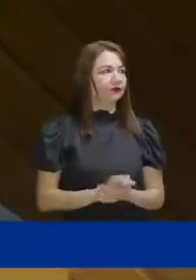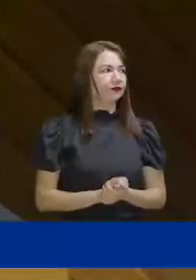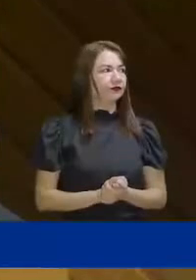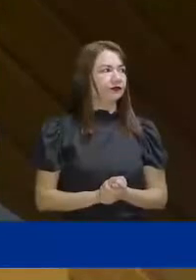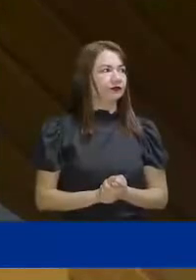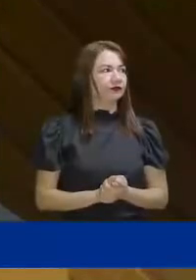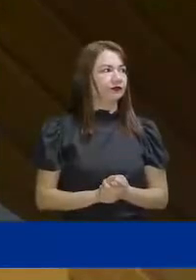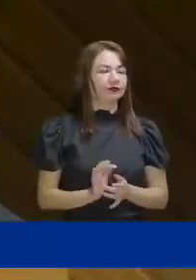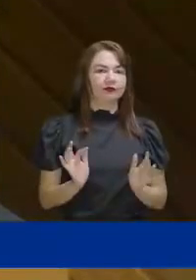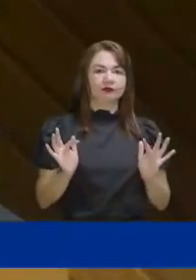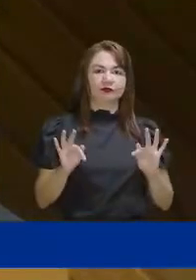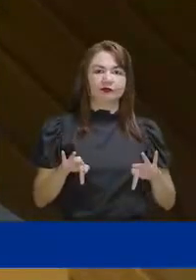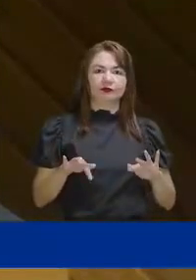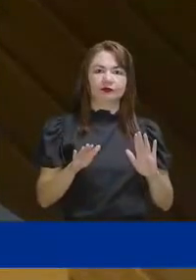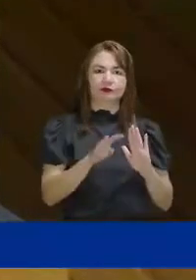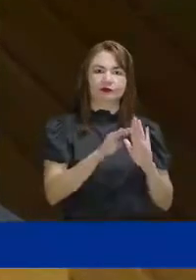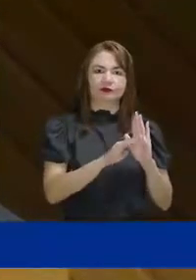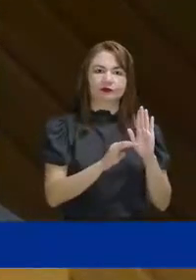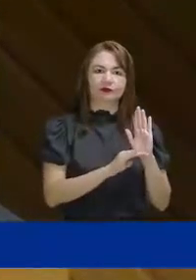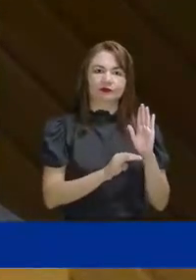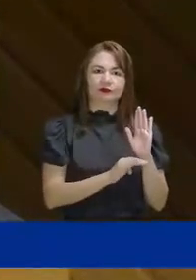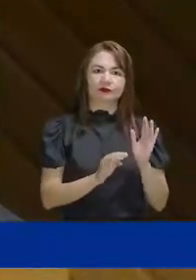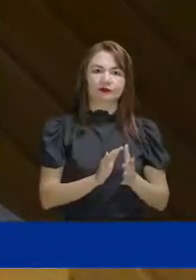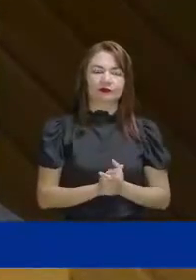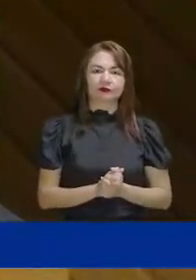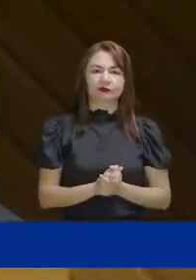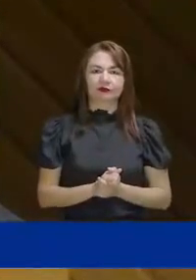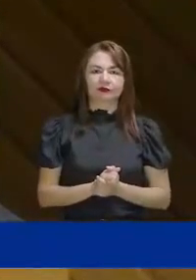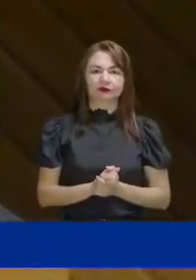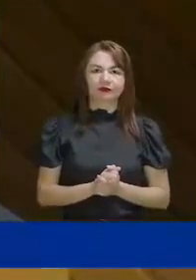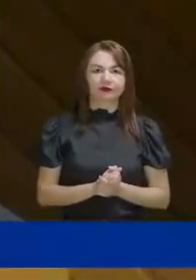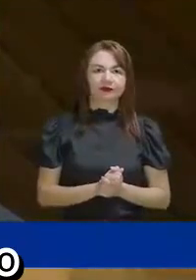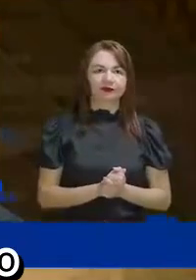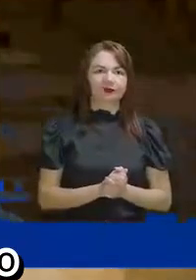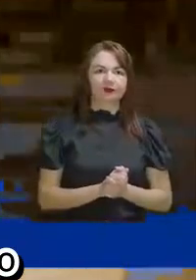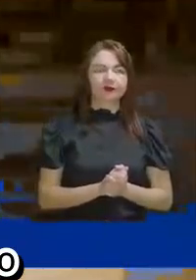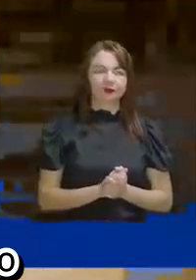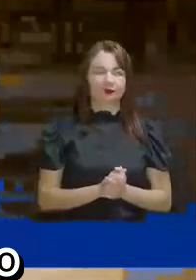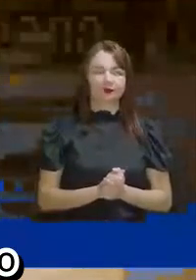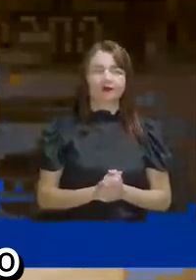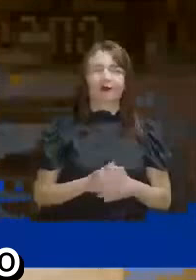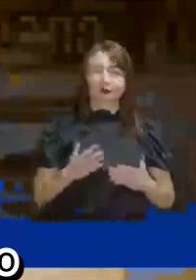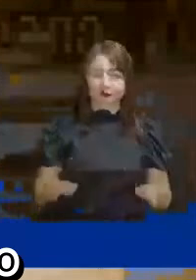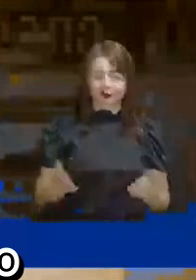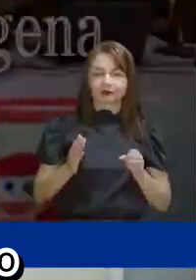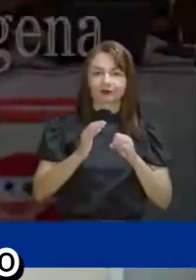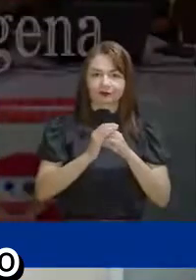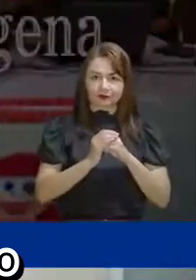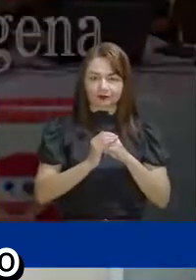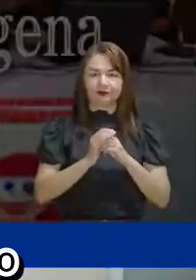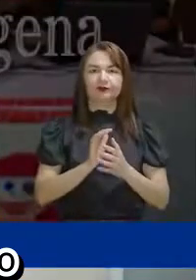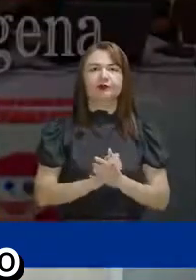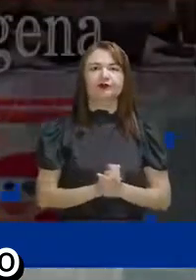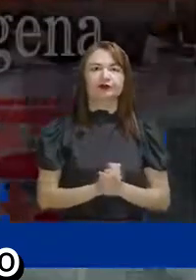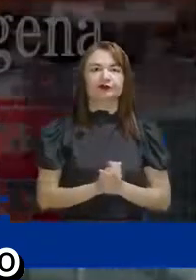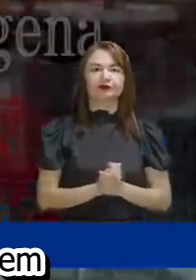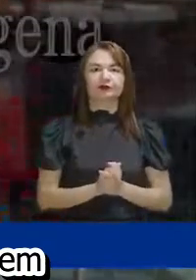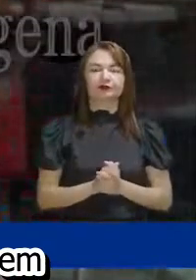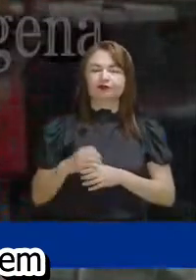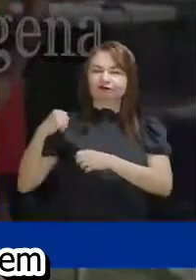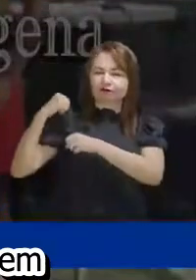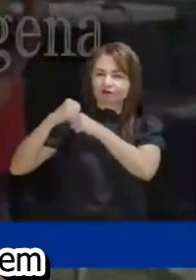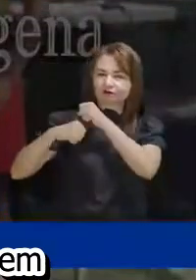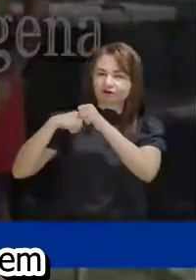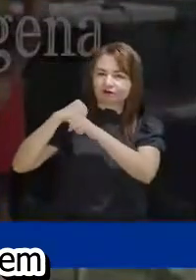encerrarmos a nossa programação. Senhoras e senhores, o Tribunal Regional Eleitoral do Amapá, ao longo